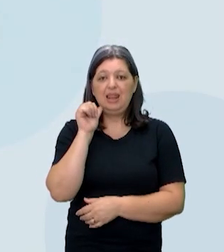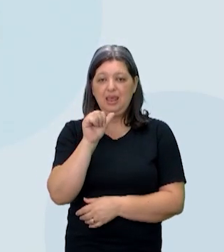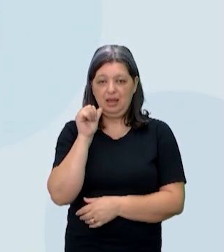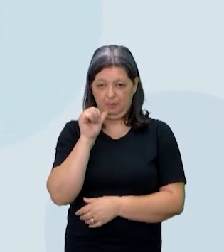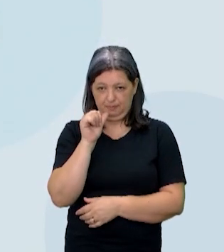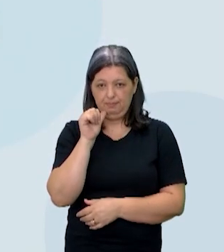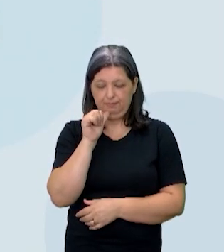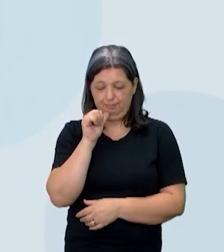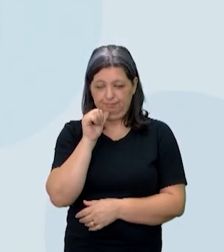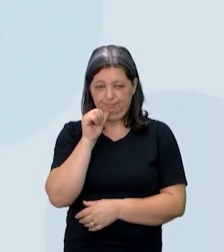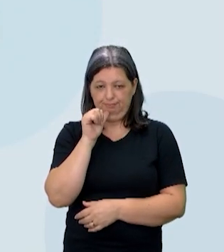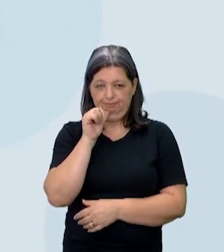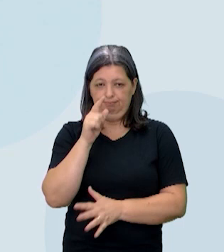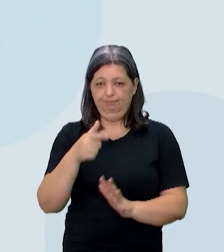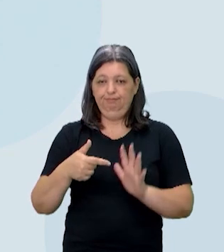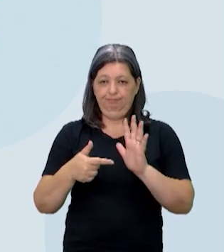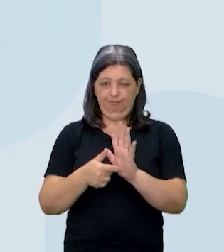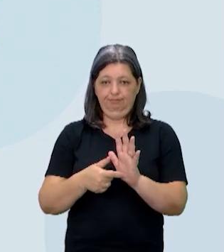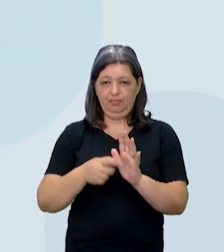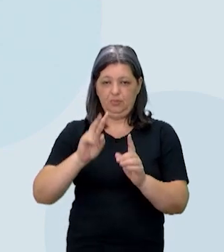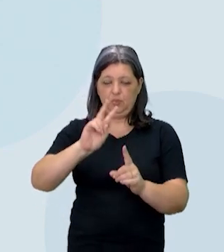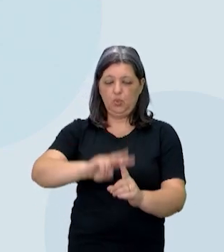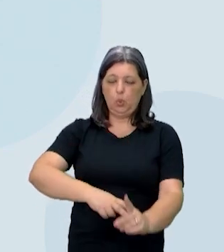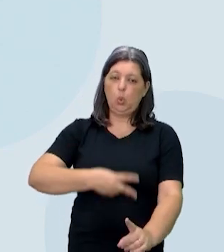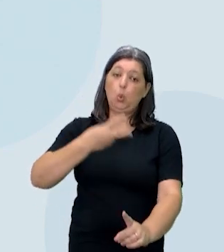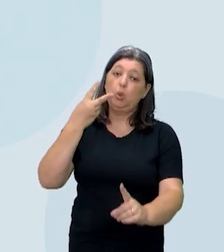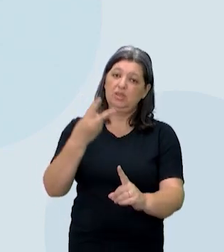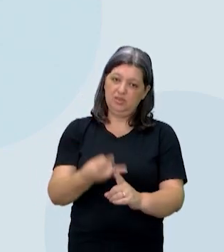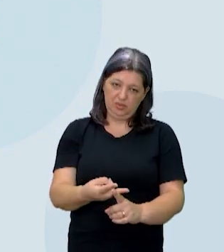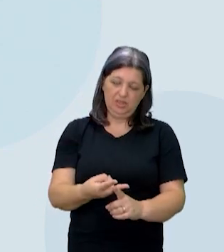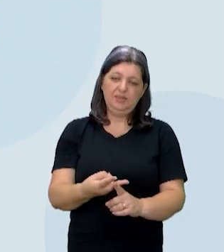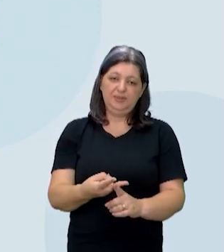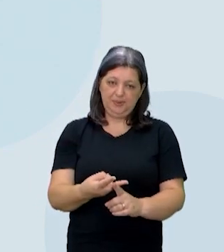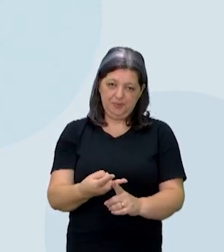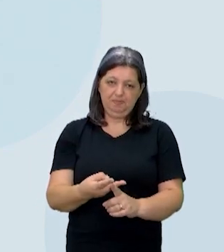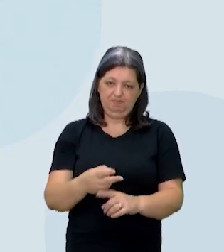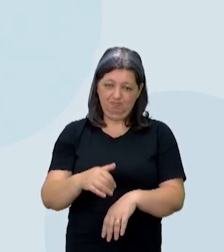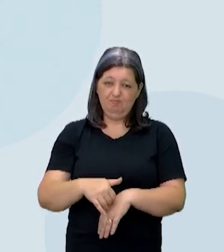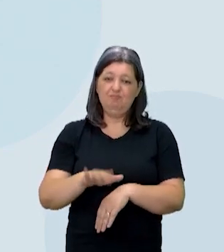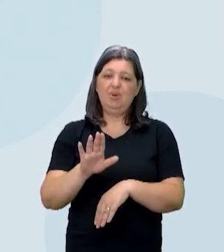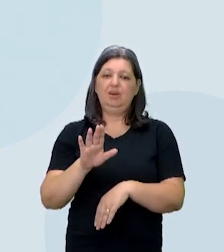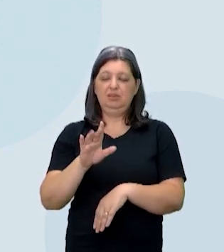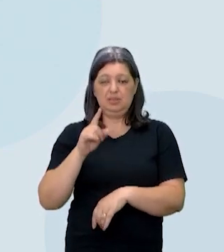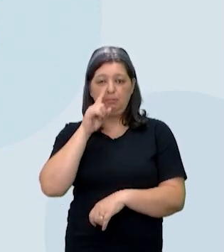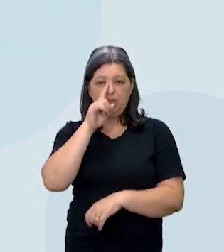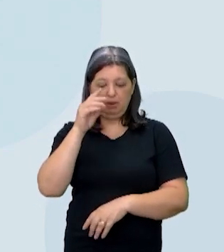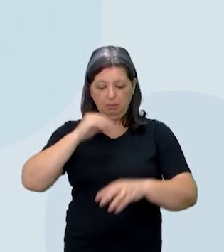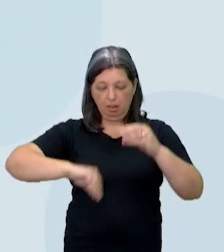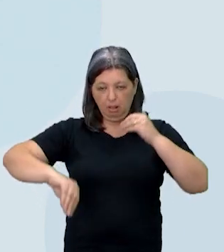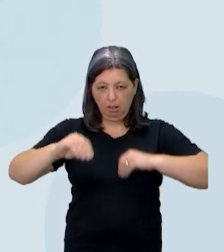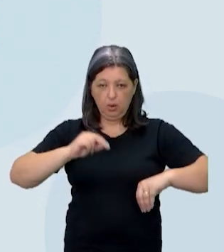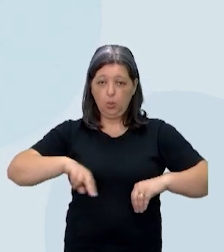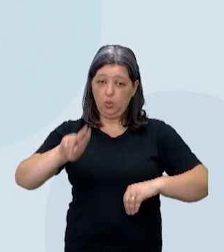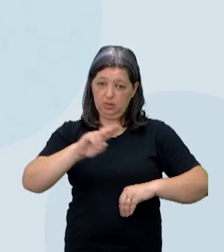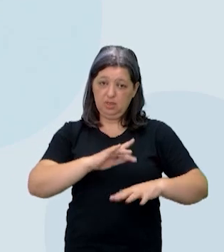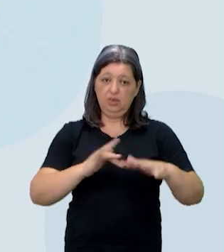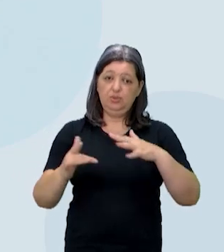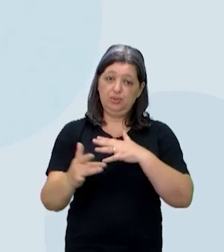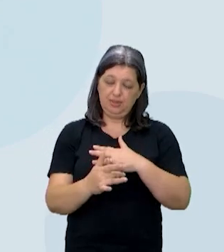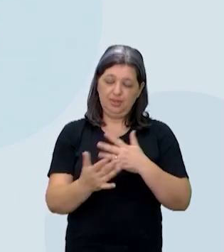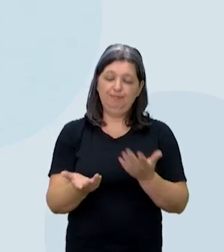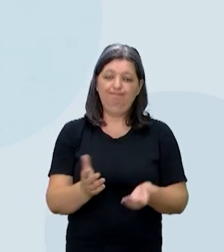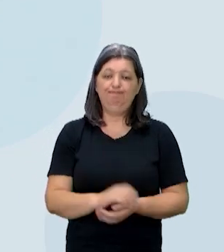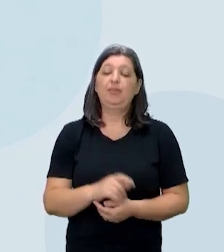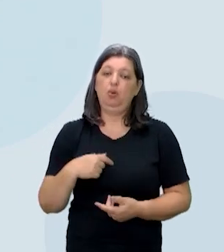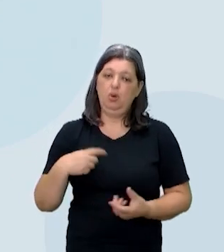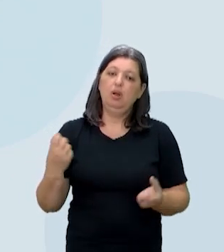feminino apresentam 2 vezes mais chances de terem depressão ao utilizarem redes sociais. E agora eu vou defender a